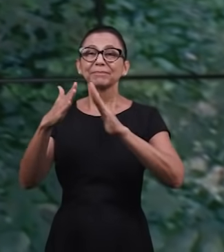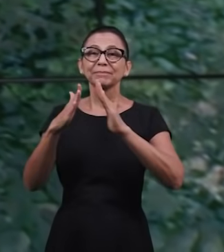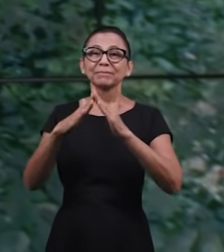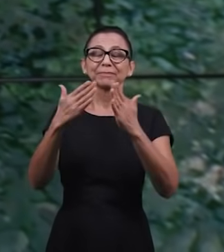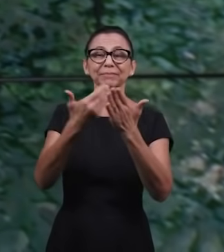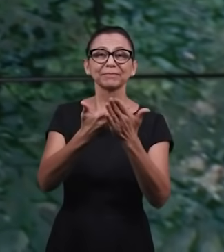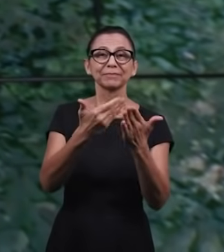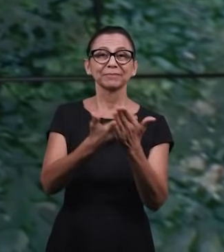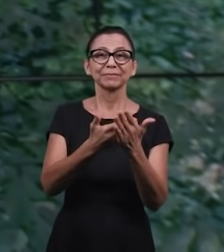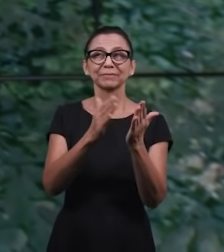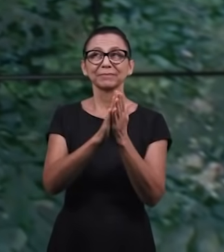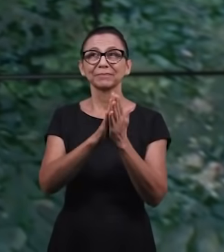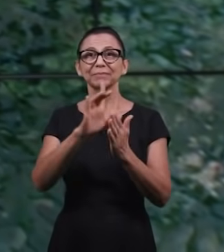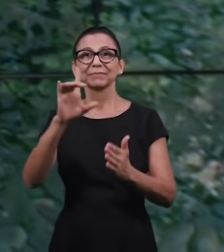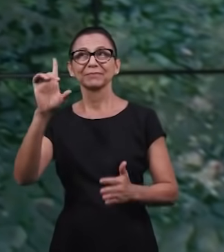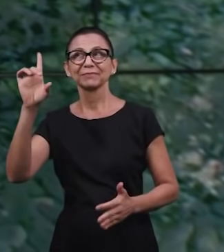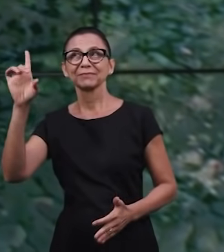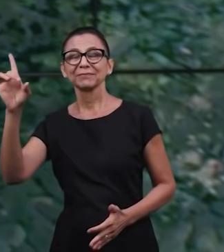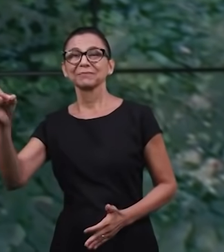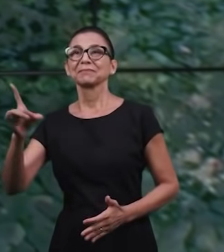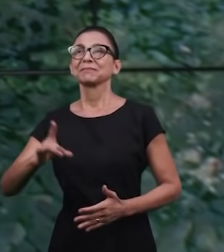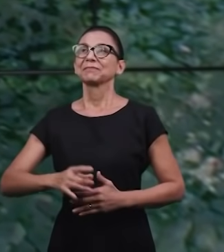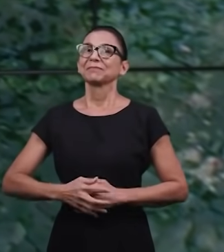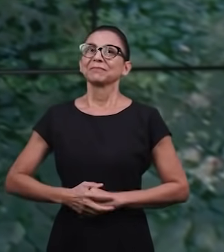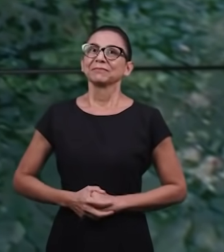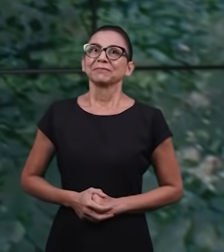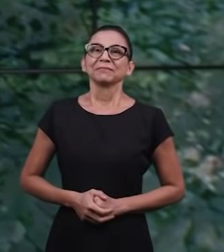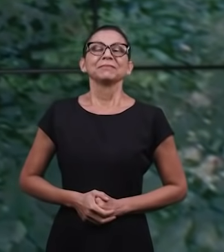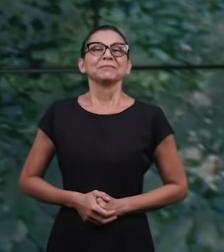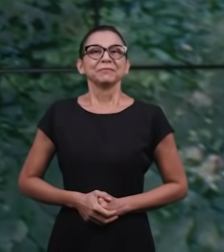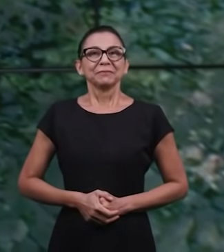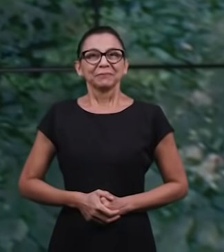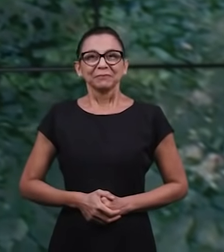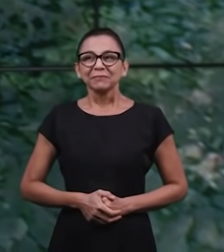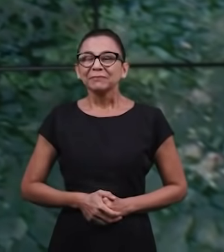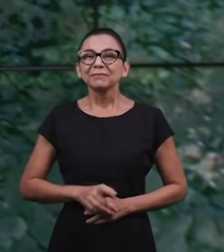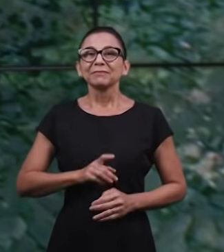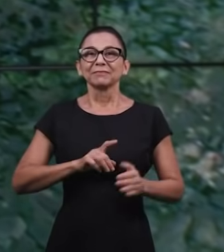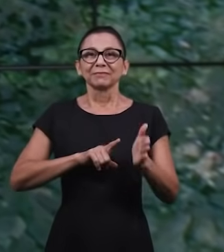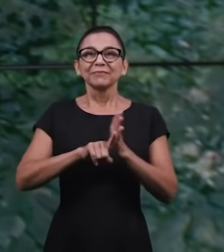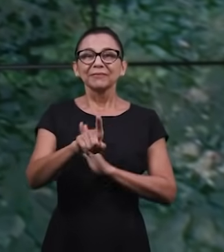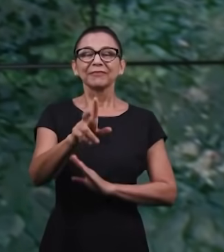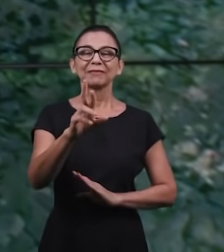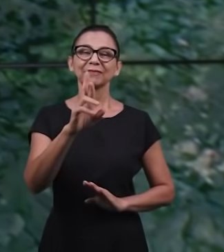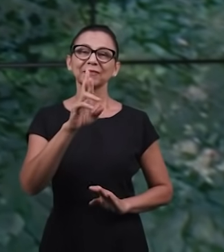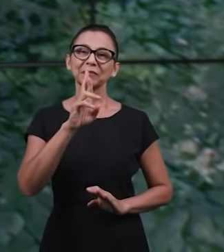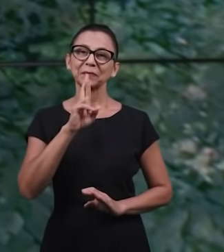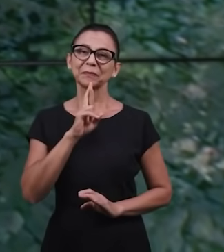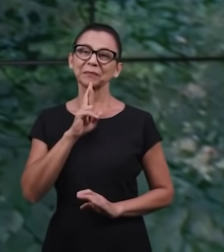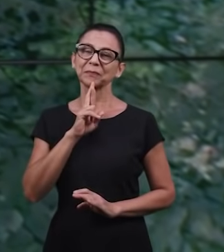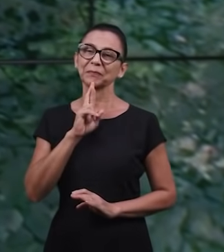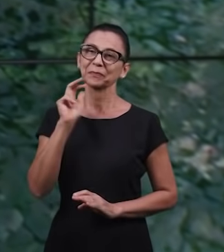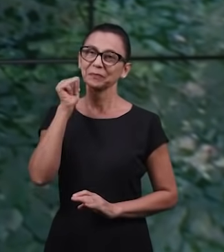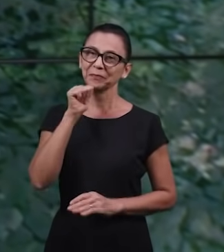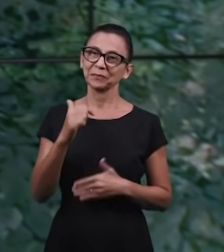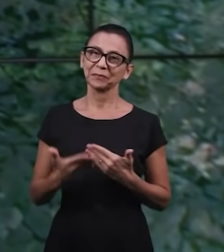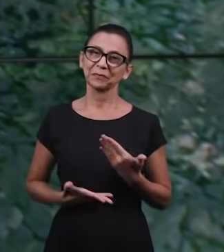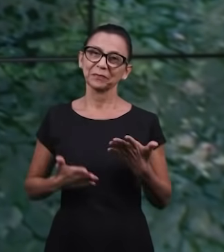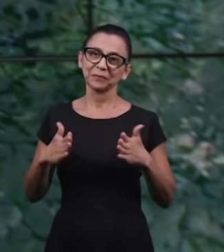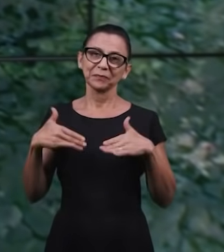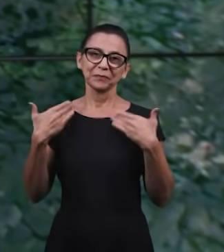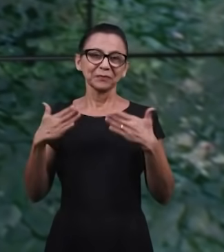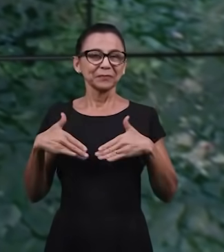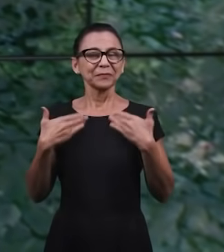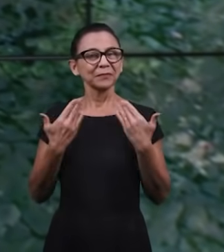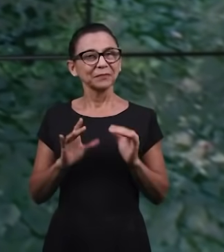a palavra, de estudar a escola bíblica e de responder a pergunta, e isso trazer para ela ali